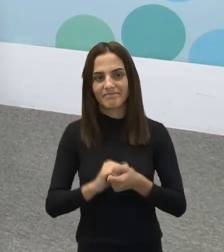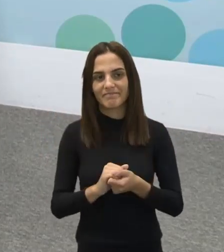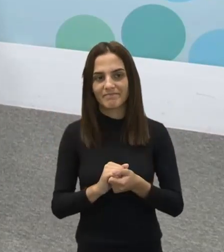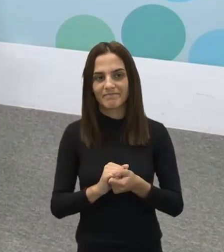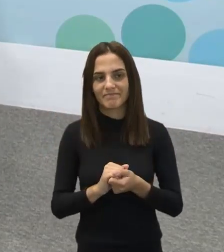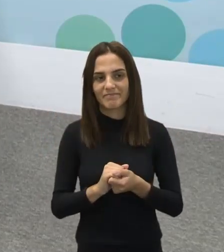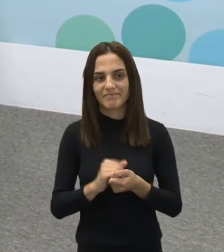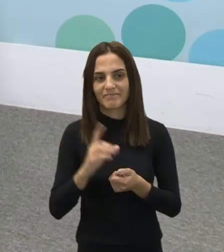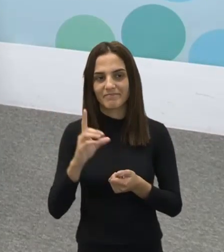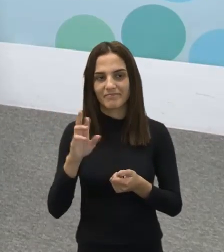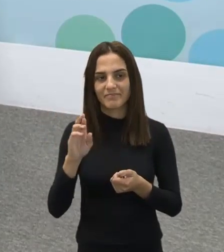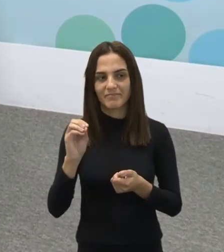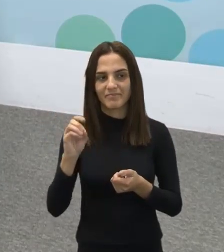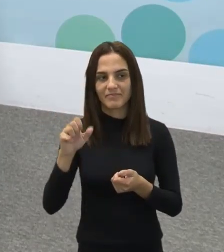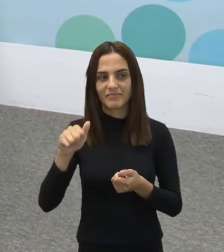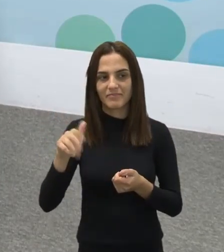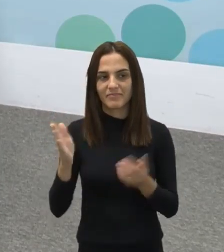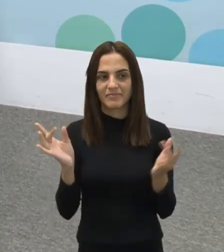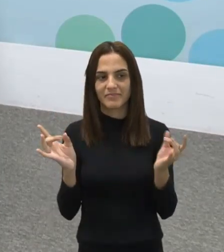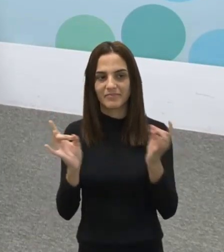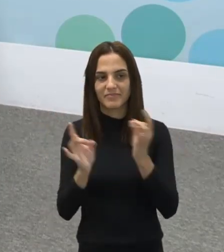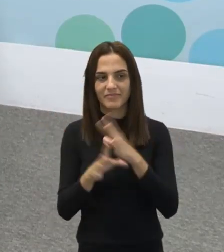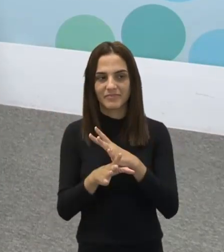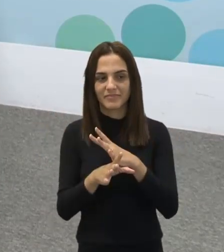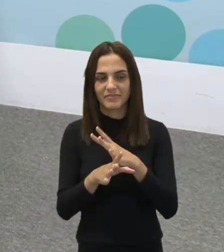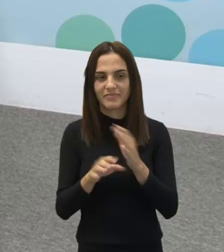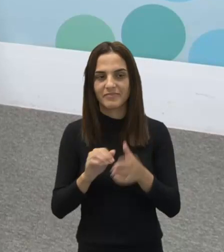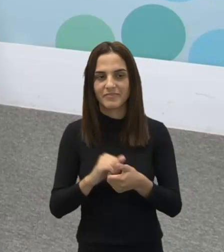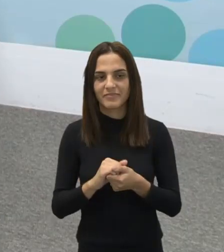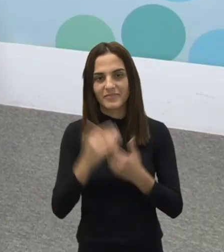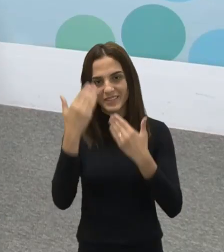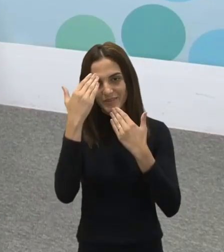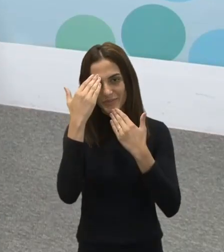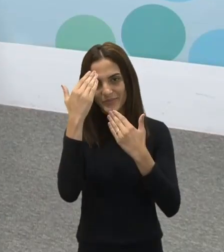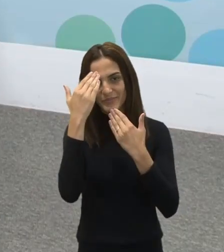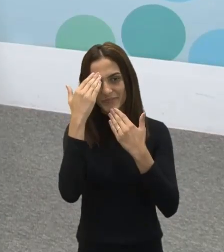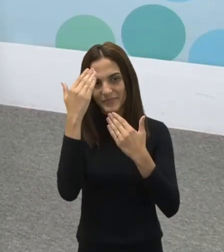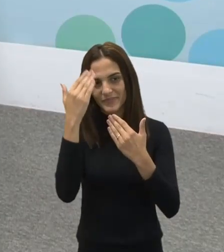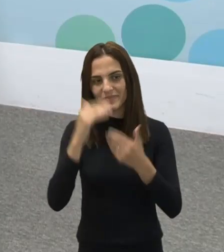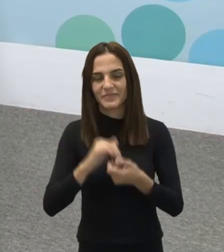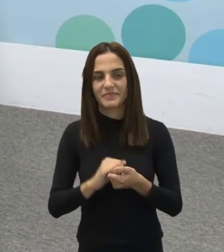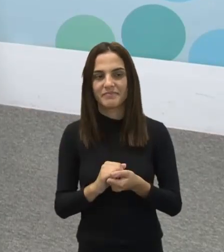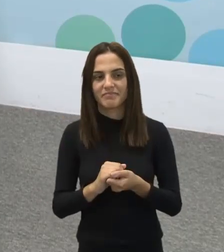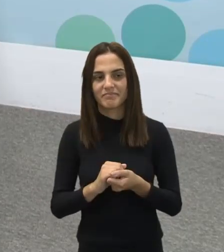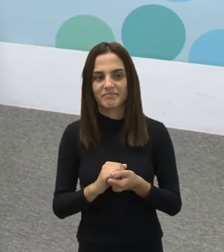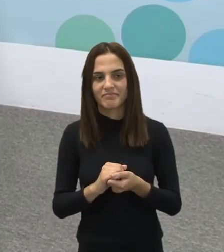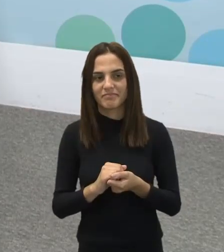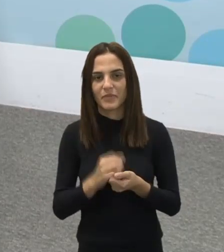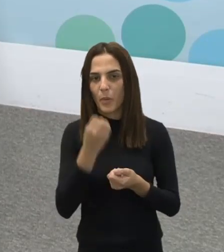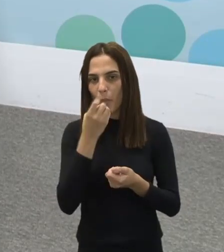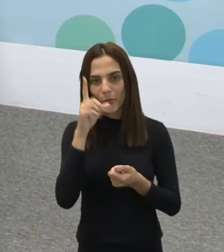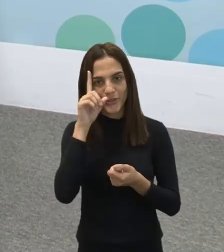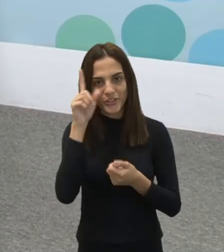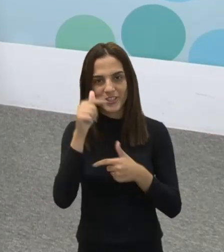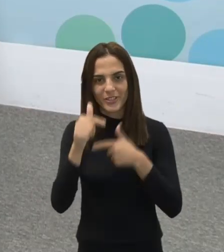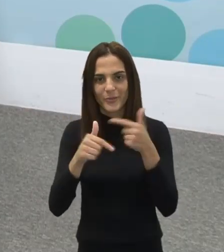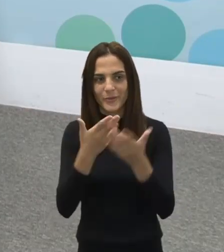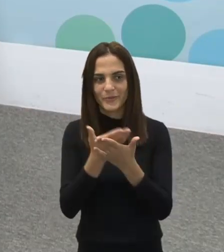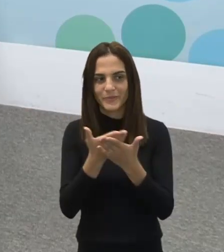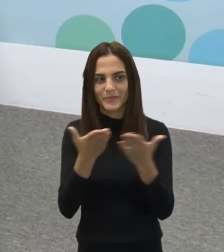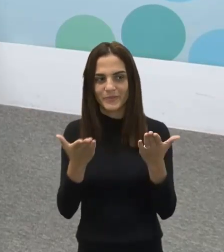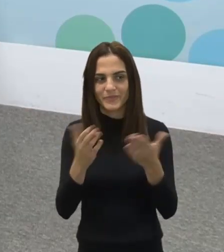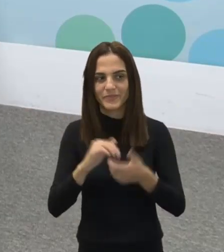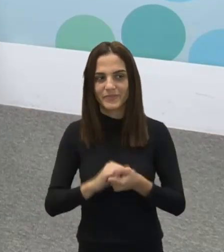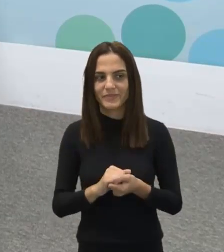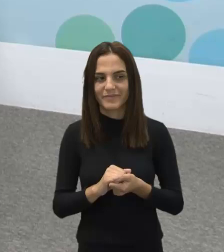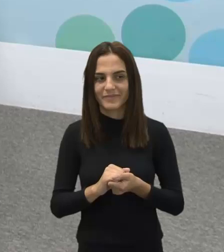palavra para o Rodrigo, que vai fazer aí toda a finalização. Gente, obrigado aí e desejo um bom dia de trabalho. Para